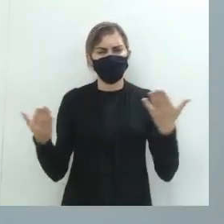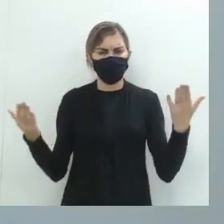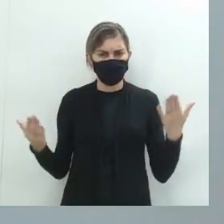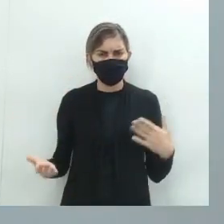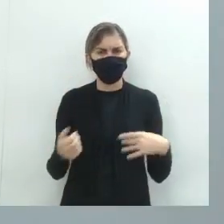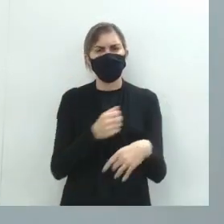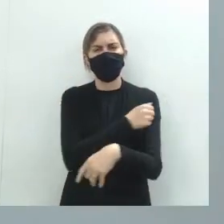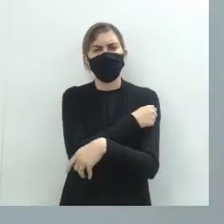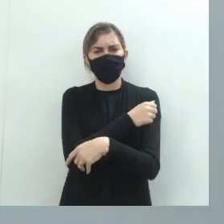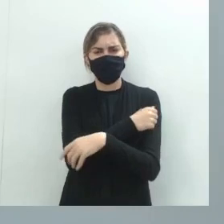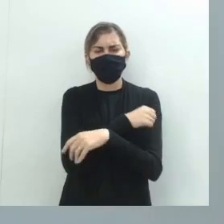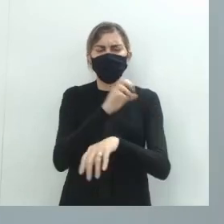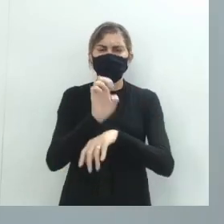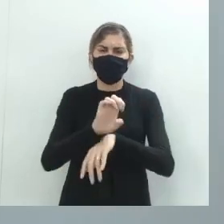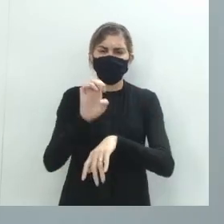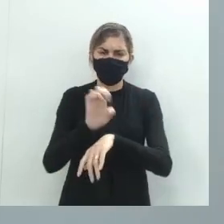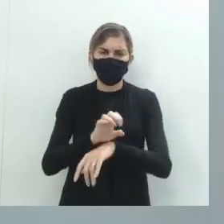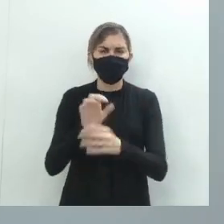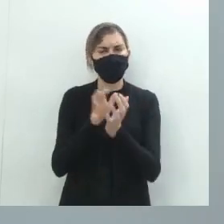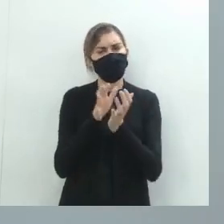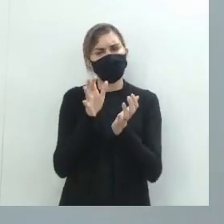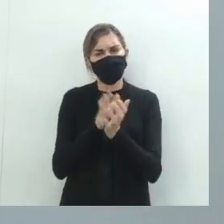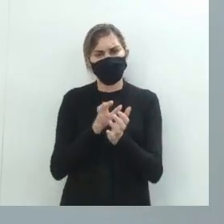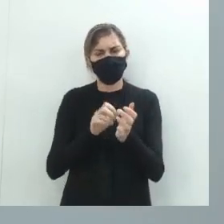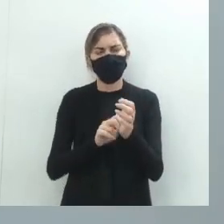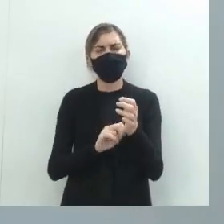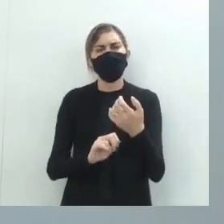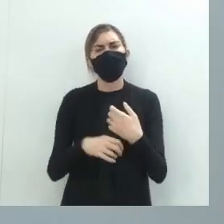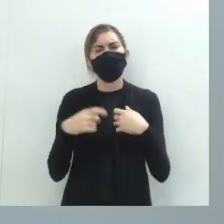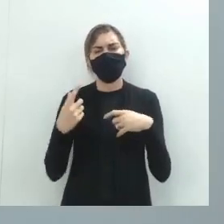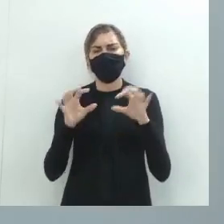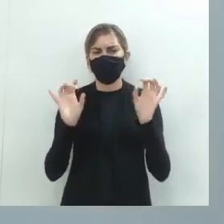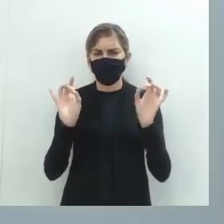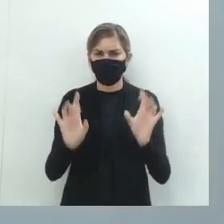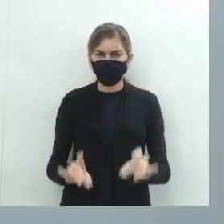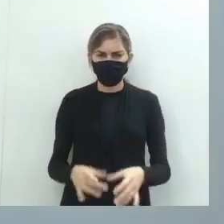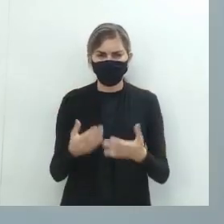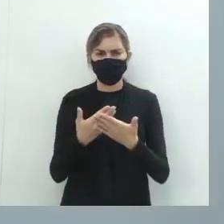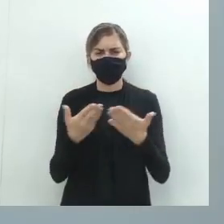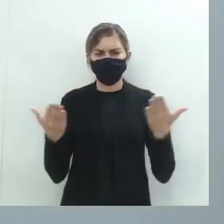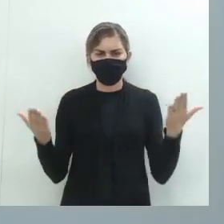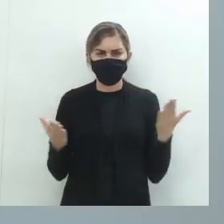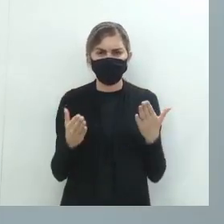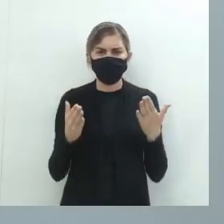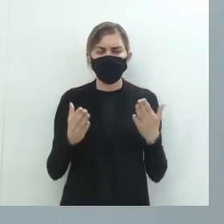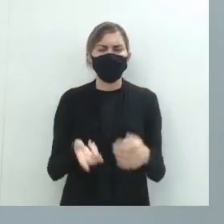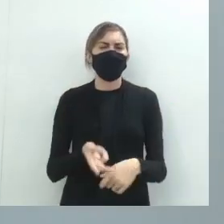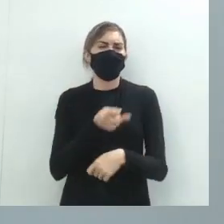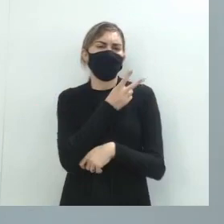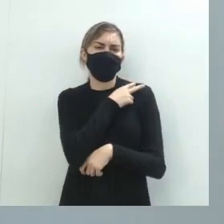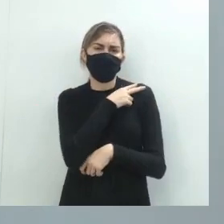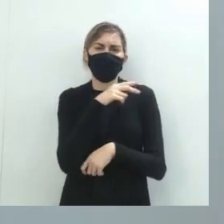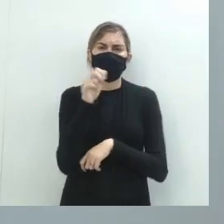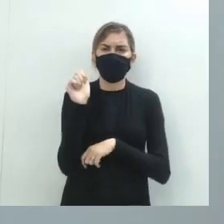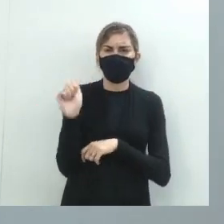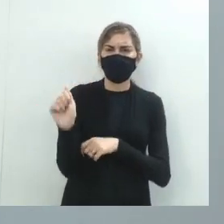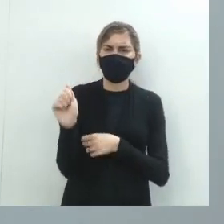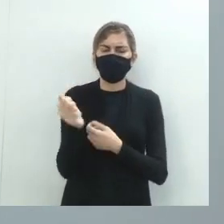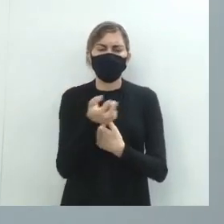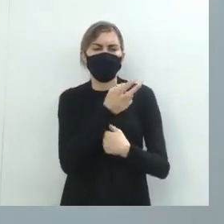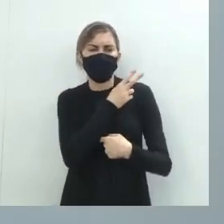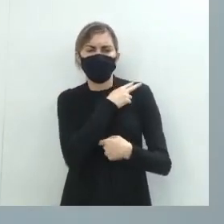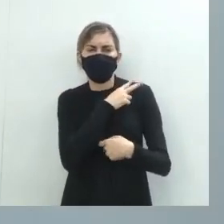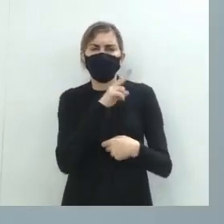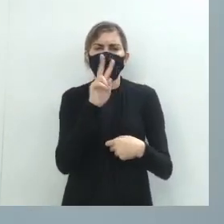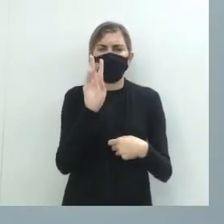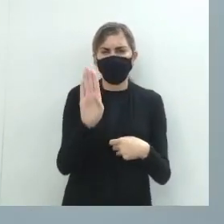os alunos da rede estadual de Pernambuco e, em especial, a turma do segundo ano A e o segundo ano B